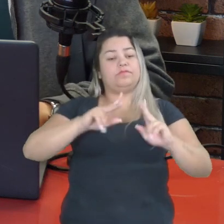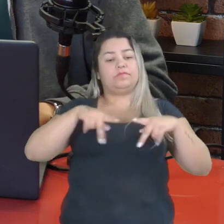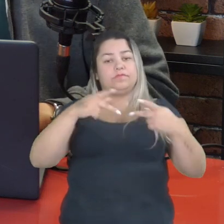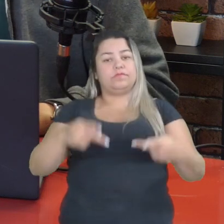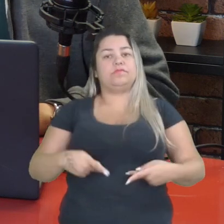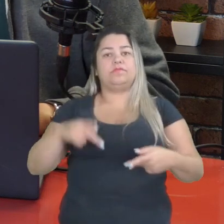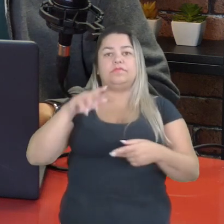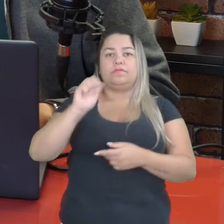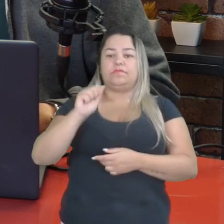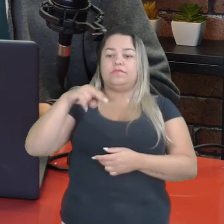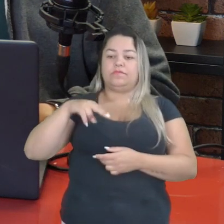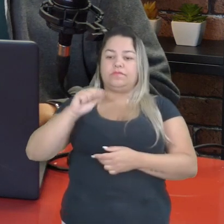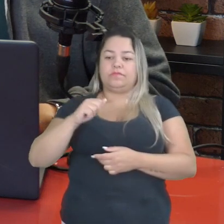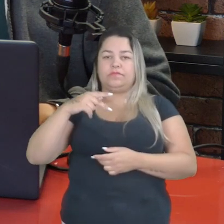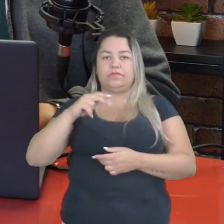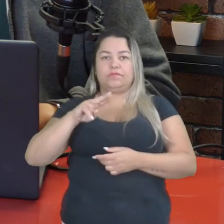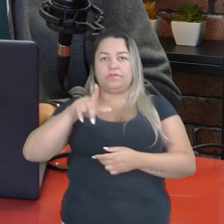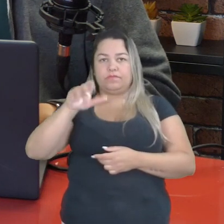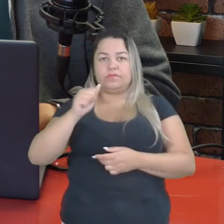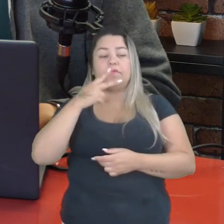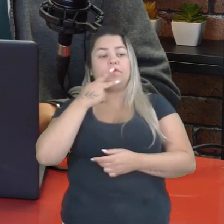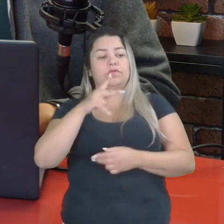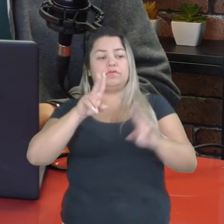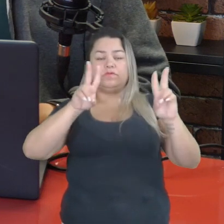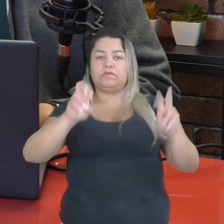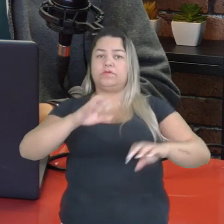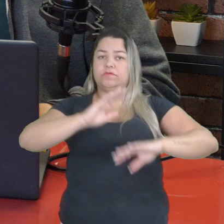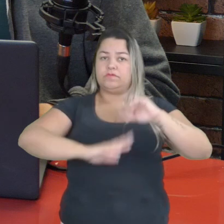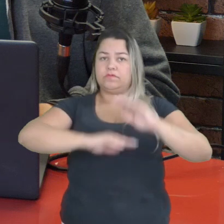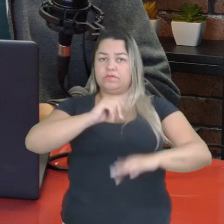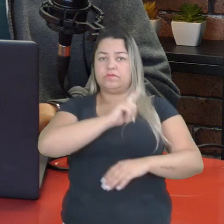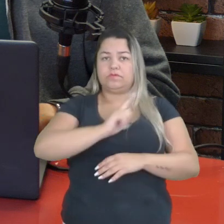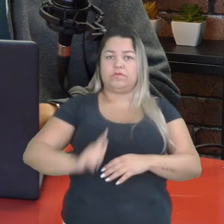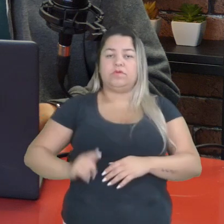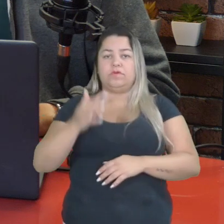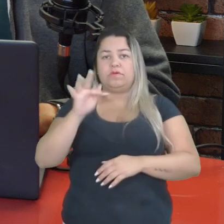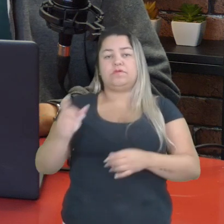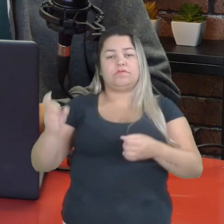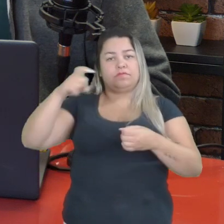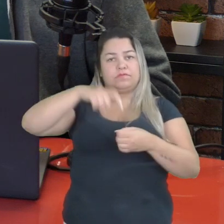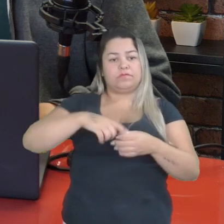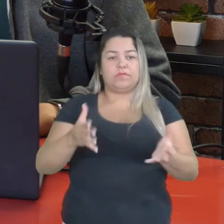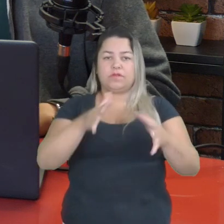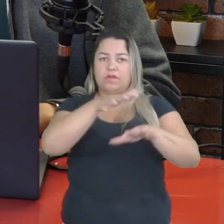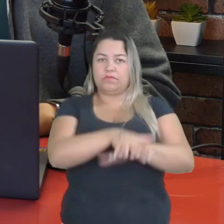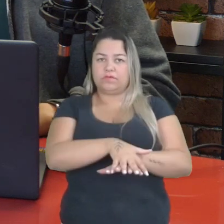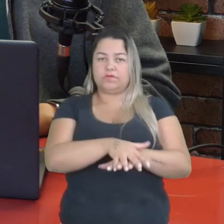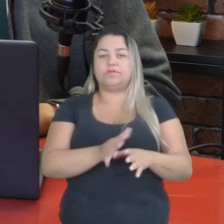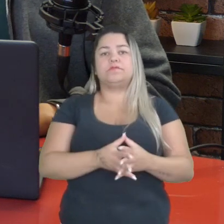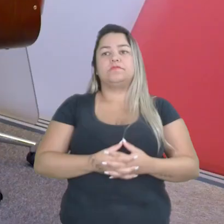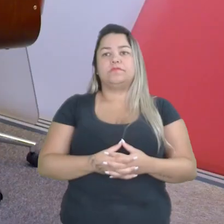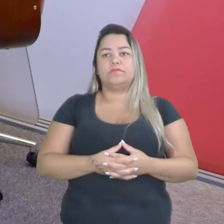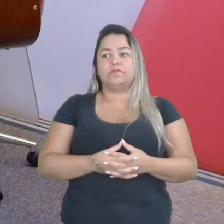da Pessoa com Deficiência, Ana Paula Feminella, que falou sobre as ações do governo federal voltadas à inclusão.